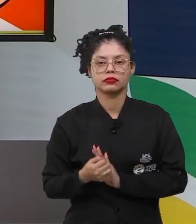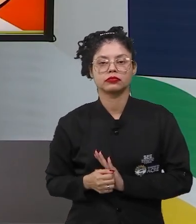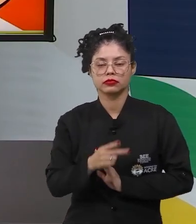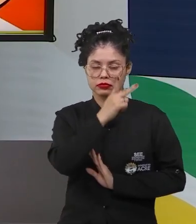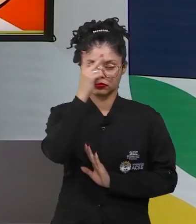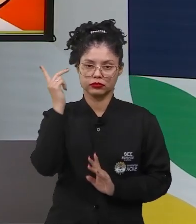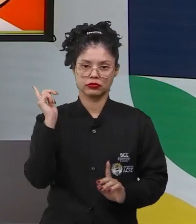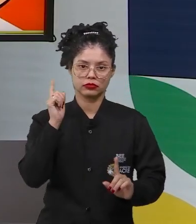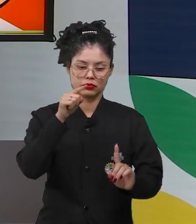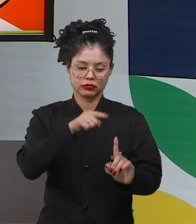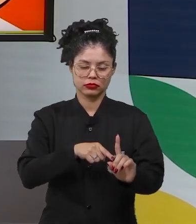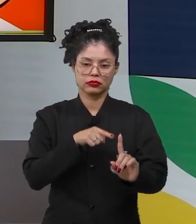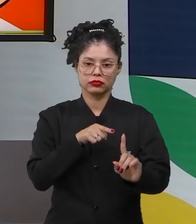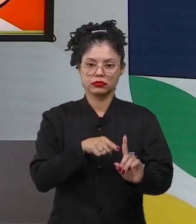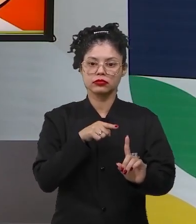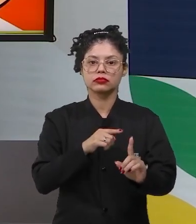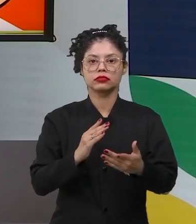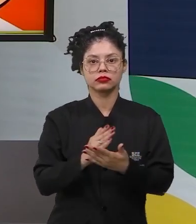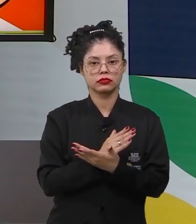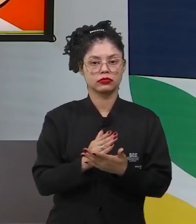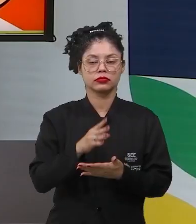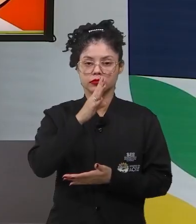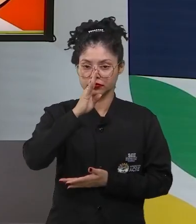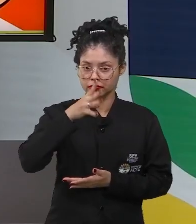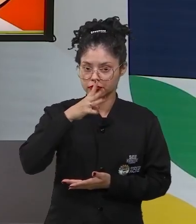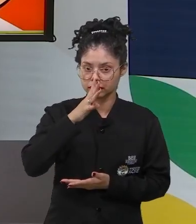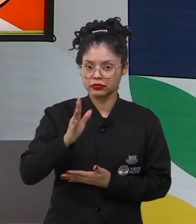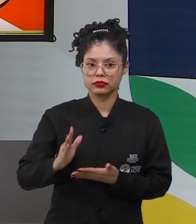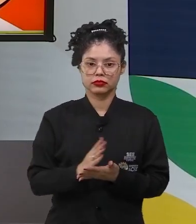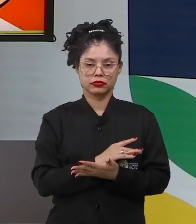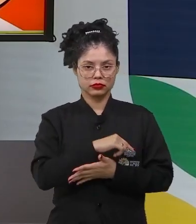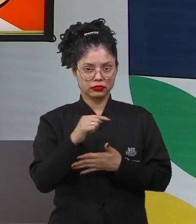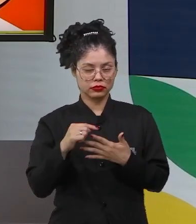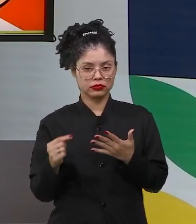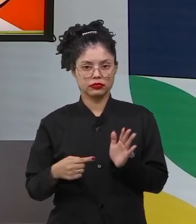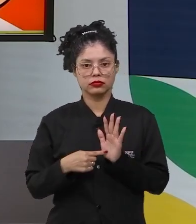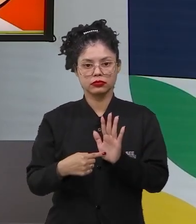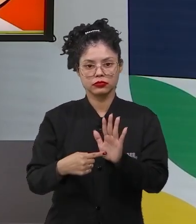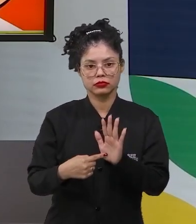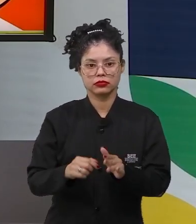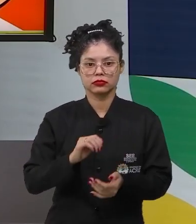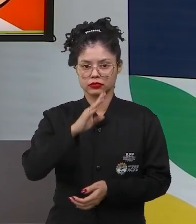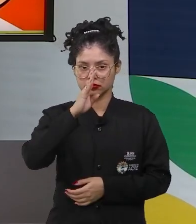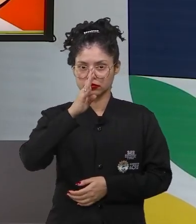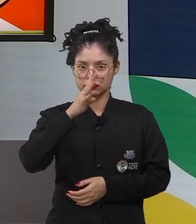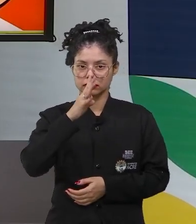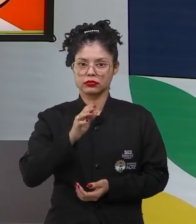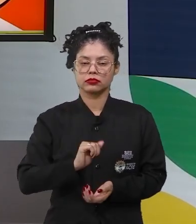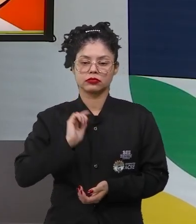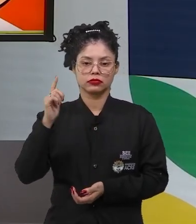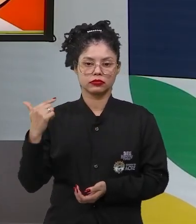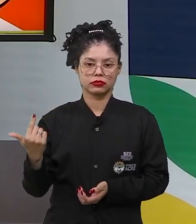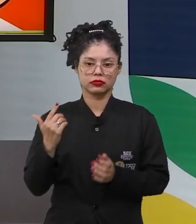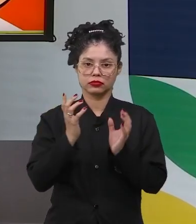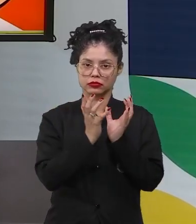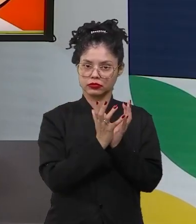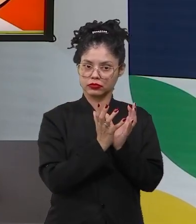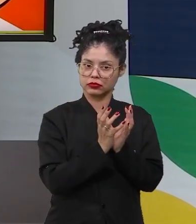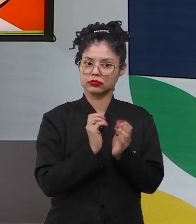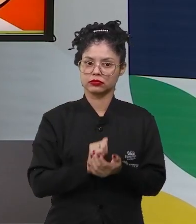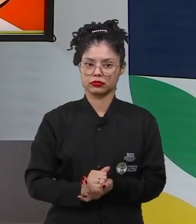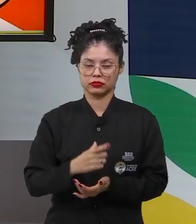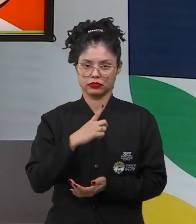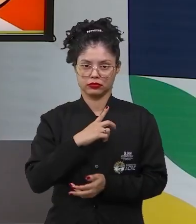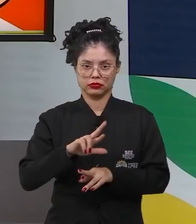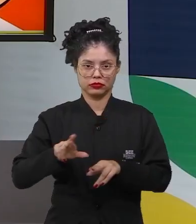indivíduo sendo apontado aqui com algumas críticas, com alguns elementos que representam aí críticas de outro grupo que